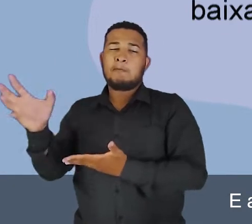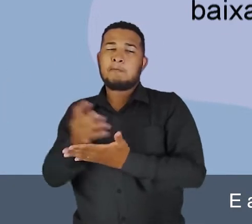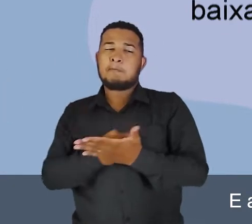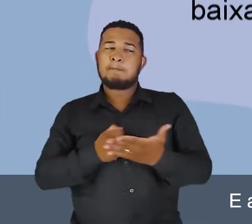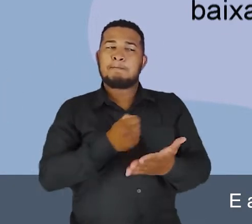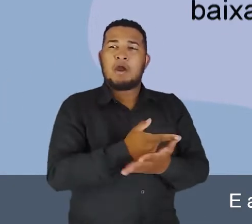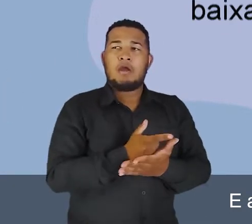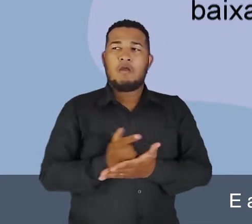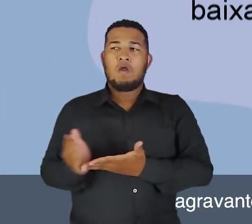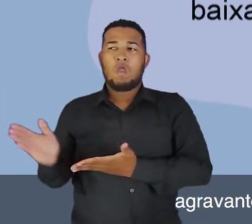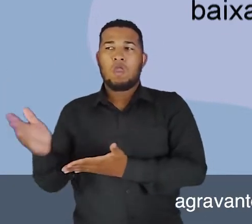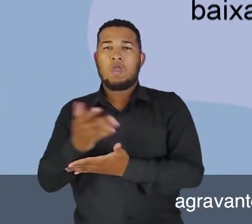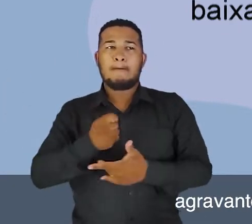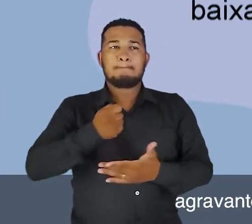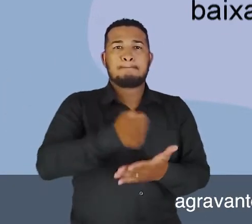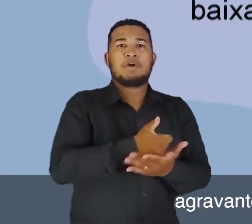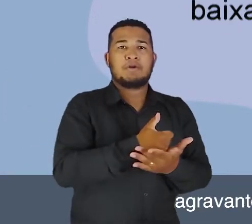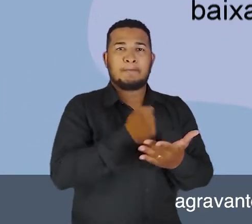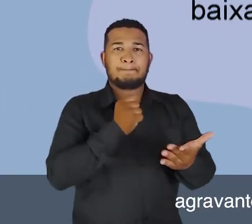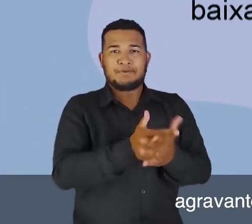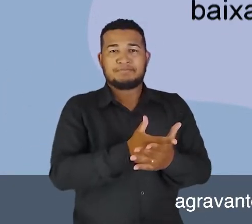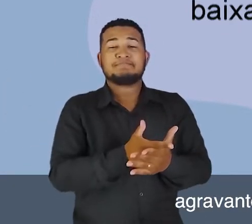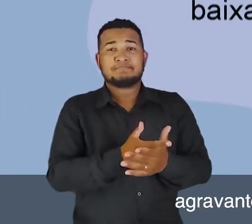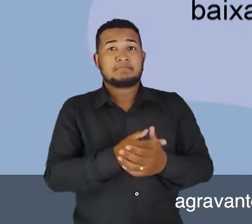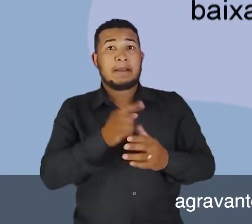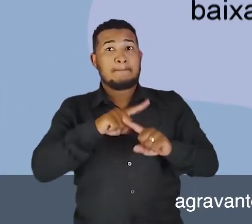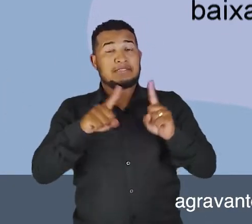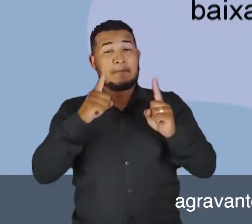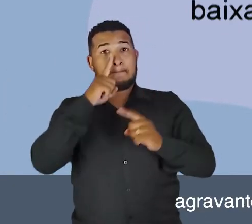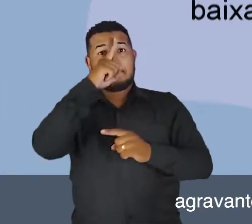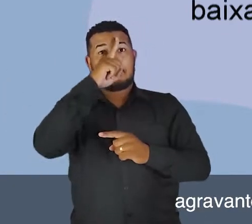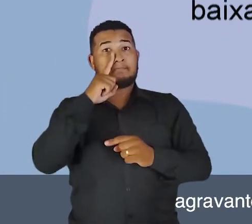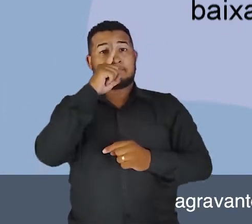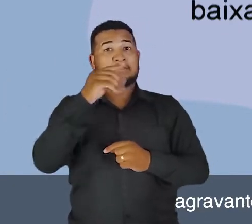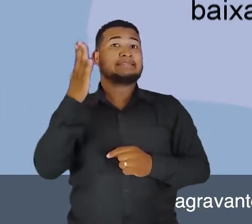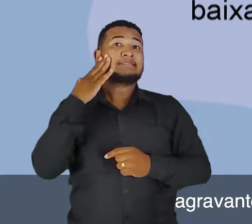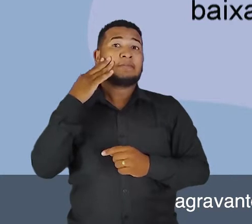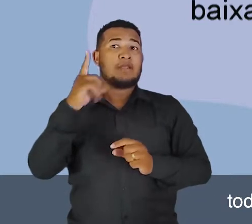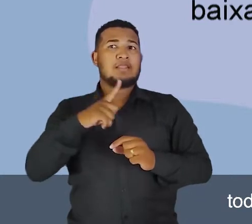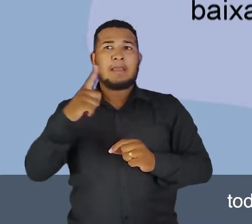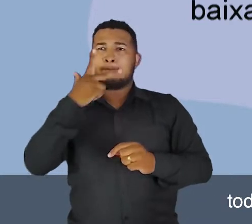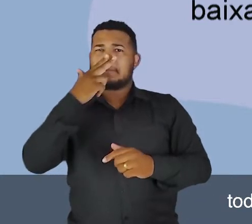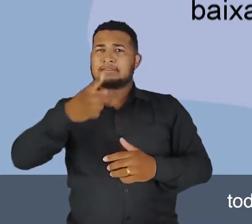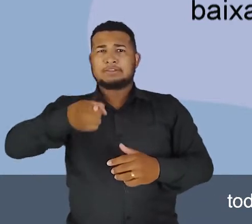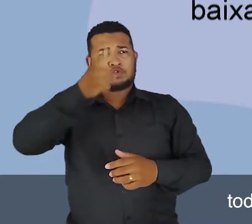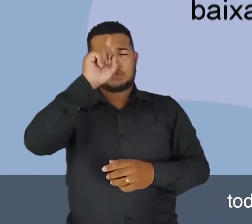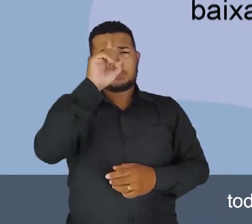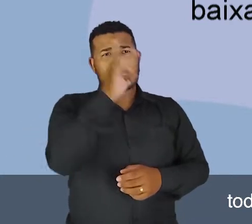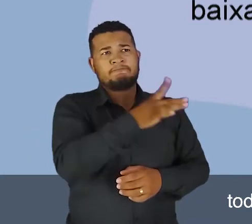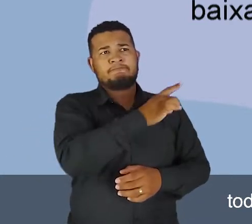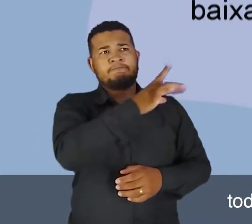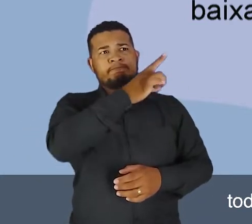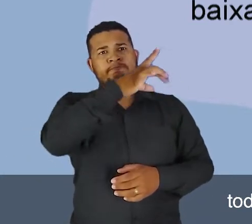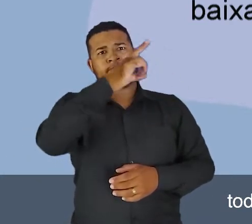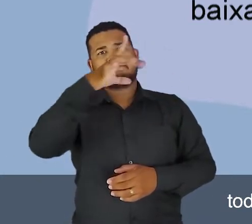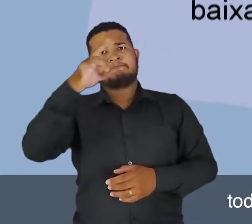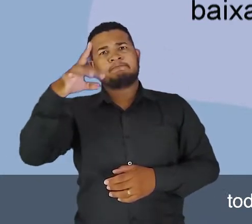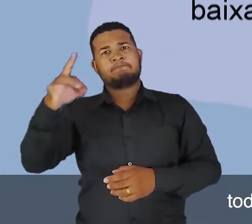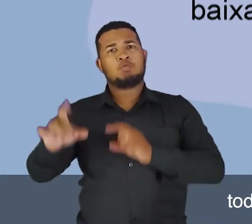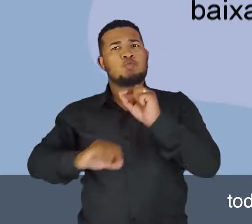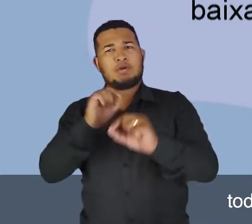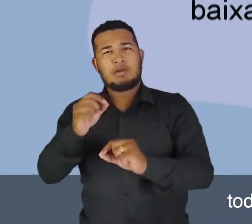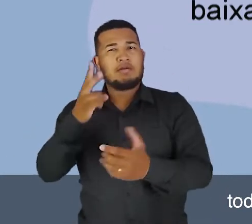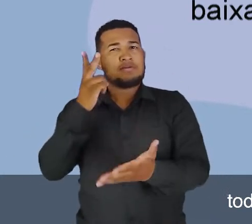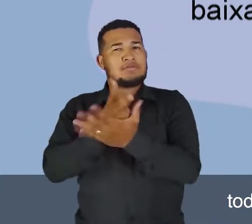se torna ainda mais agravante quando vocês percebem que existe uma necessidade sempre, todos os dias, cotidianamente,